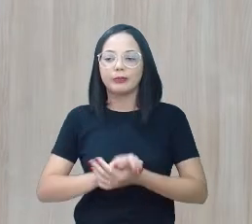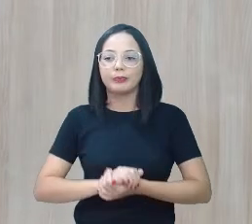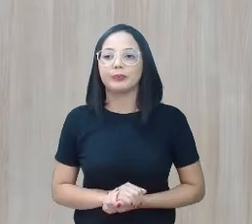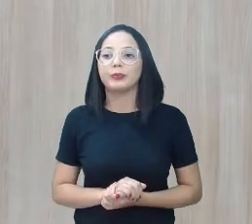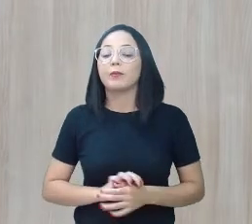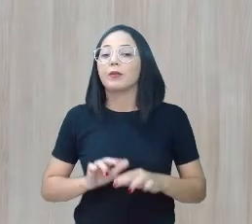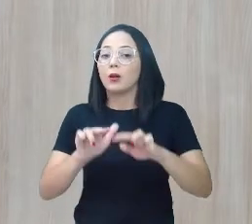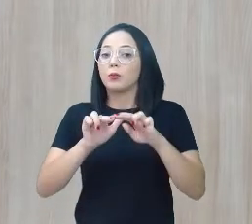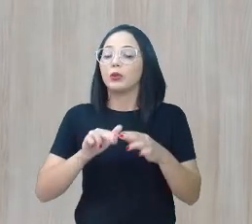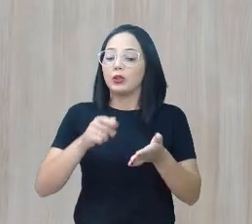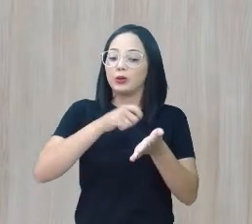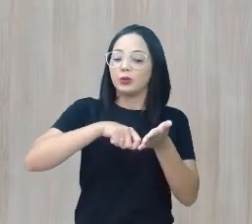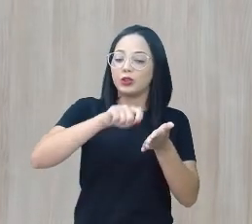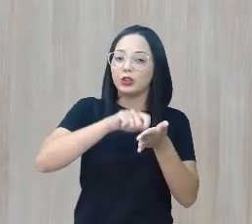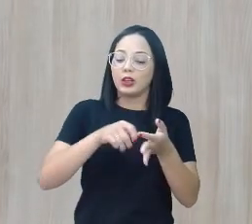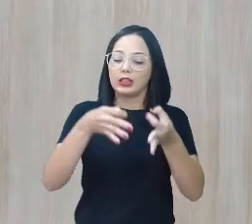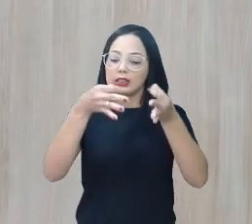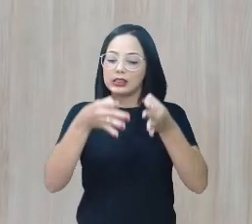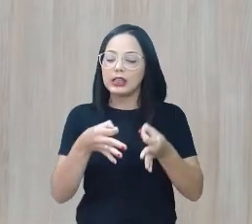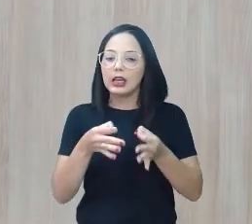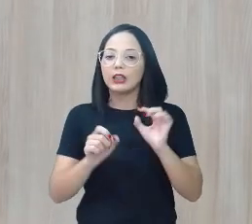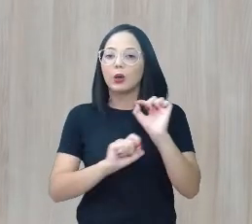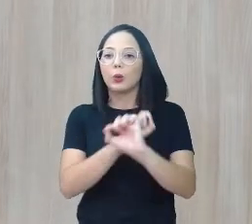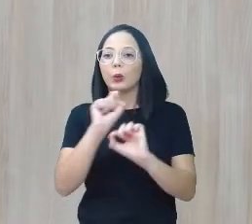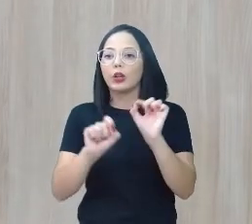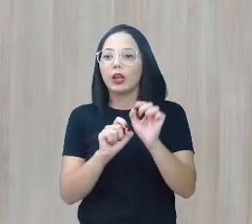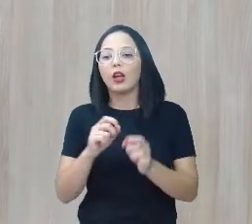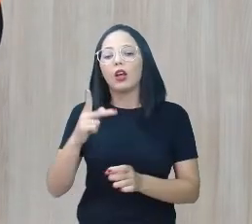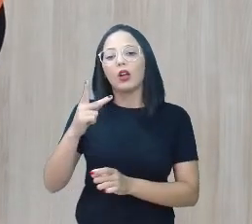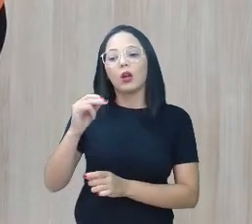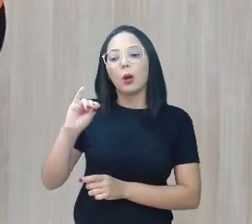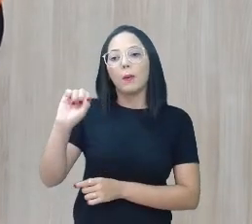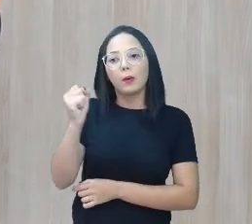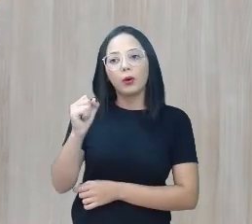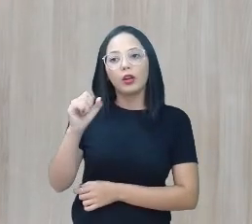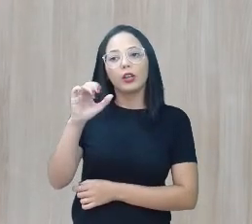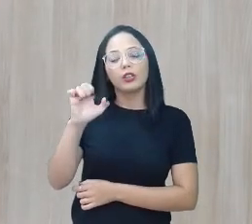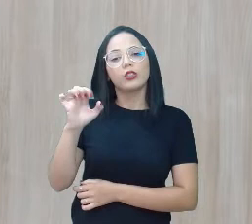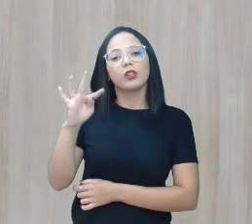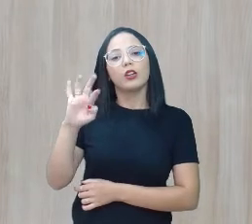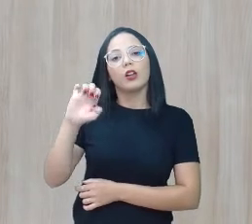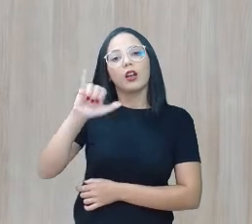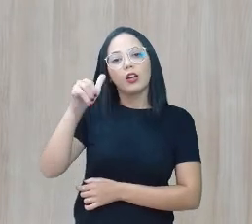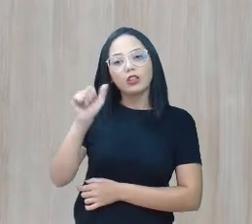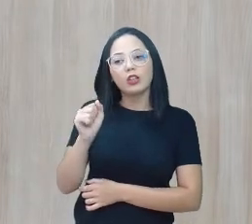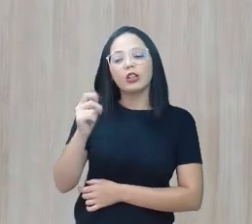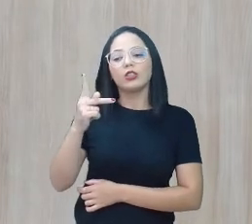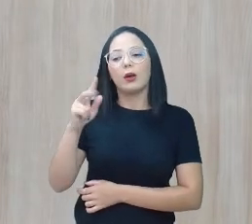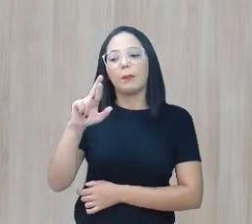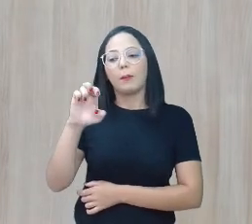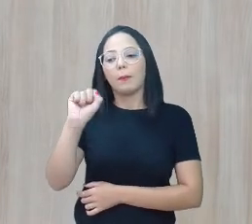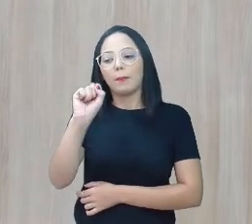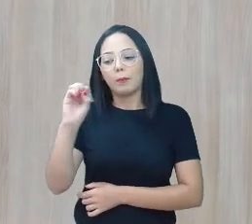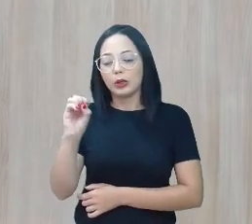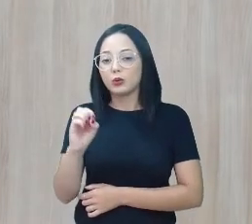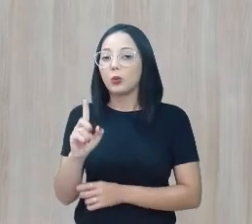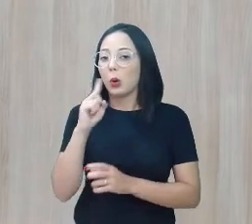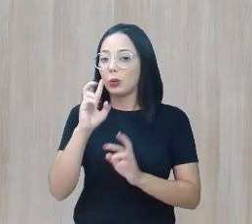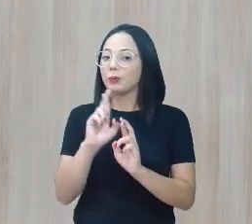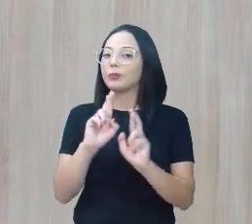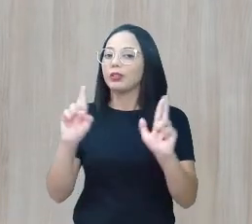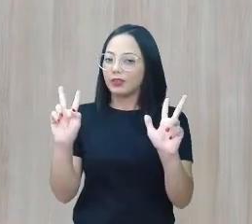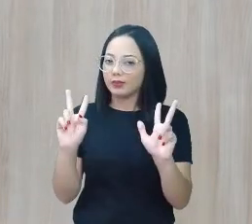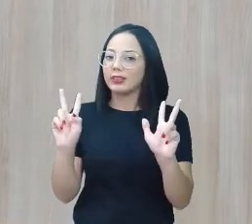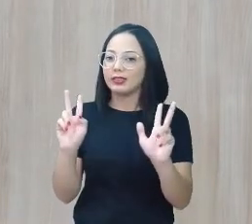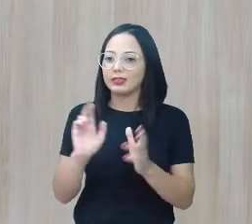a escrita correta na norma culta é pois esteja preso. Tem uma diferença,